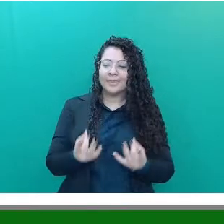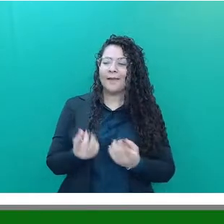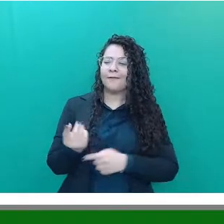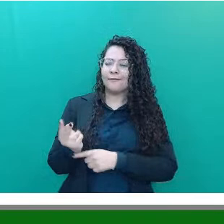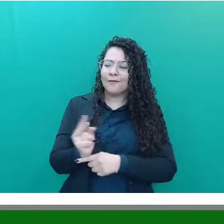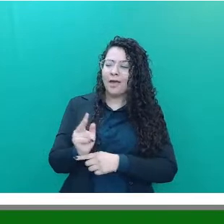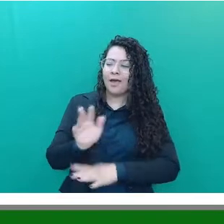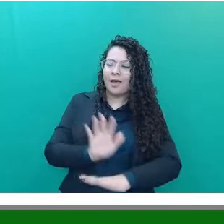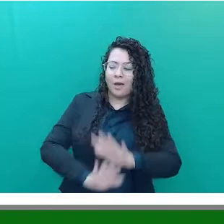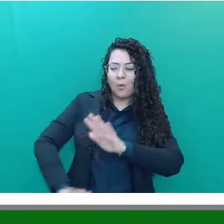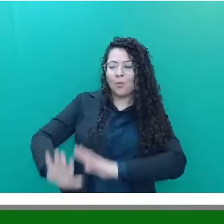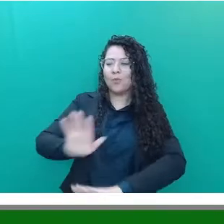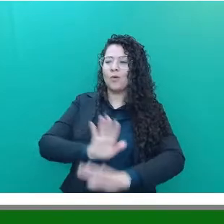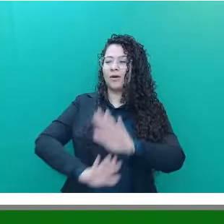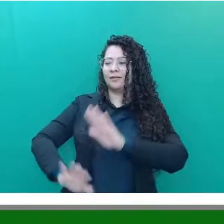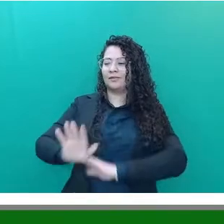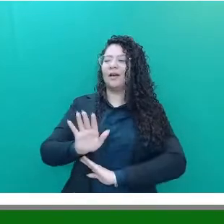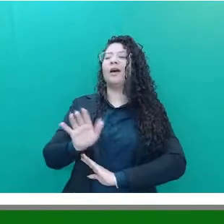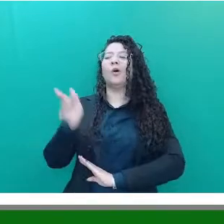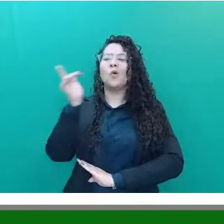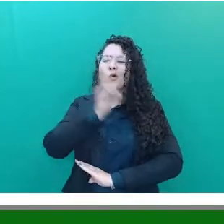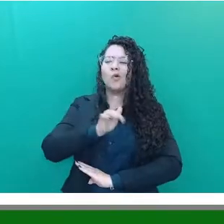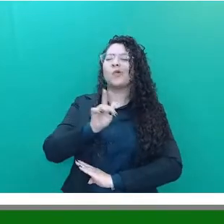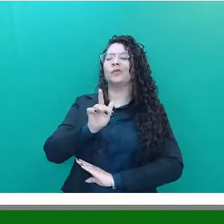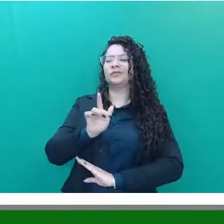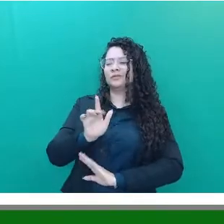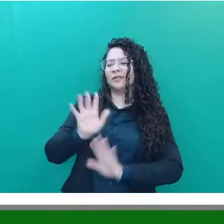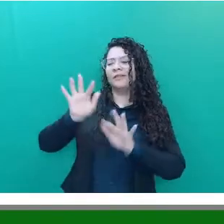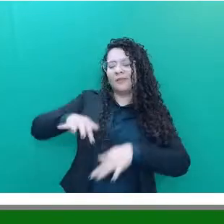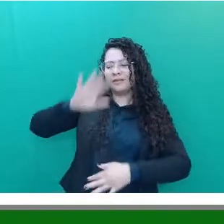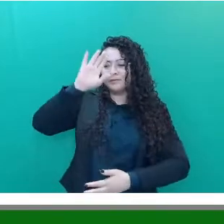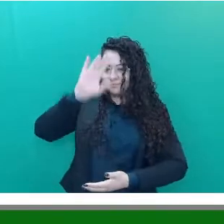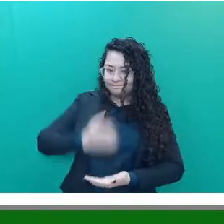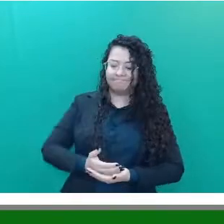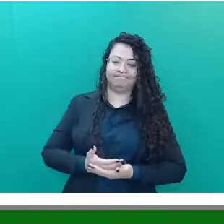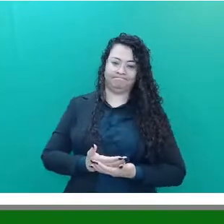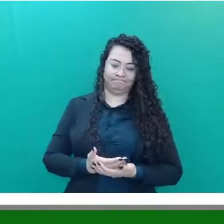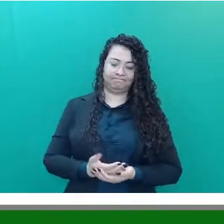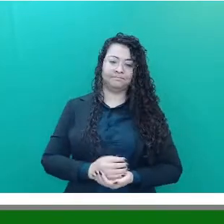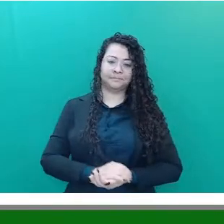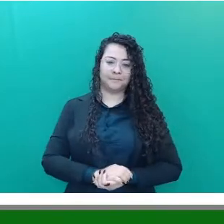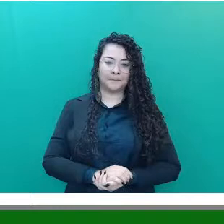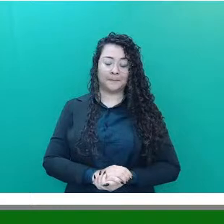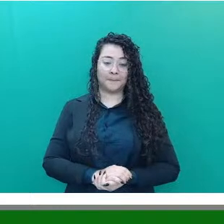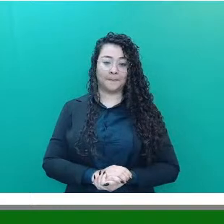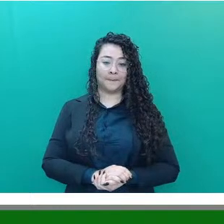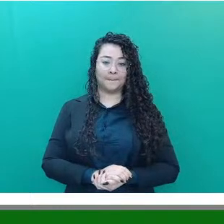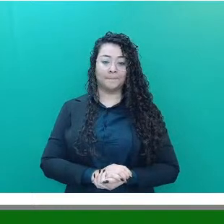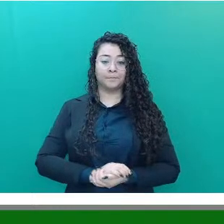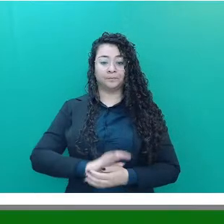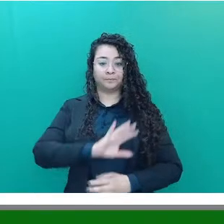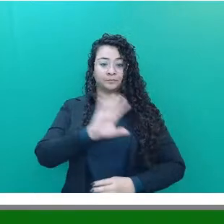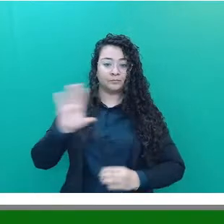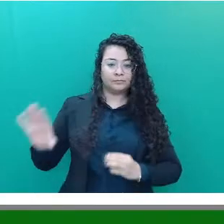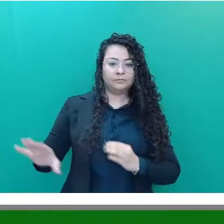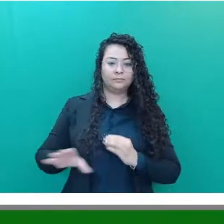tá? Então, fazendo essa revisão sistemática para compor a revisão de literatura,